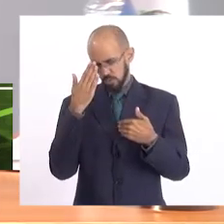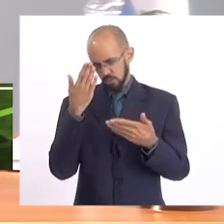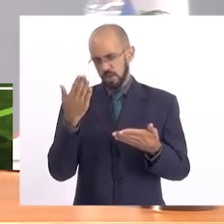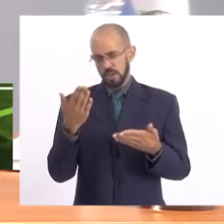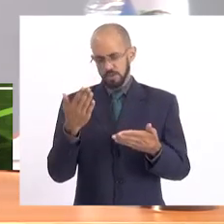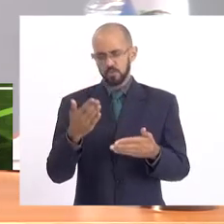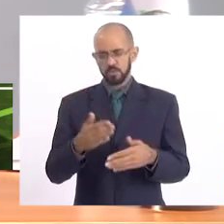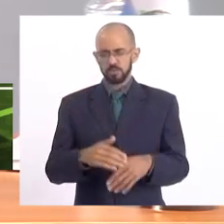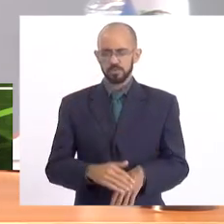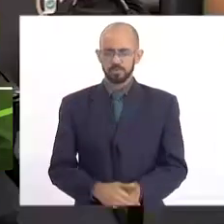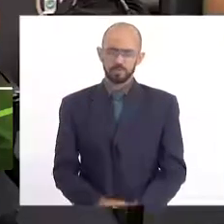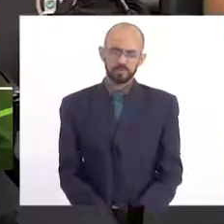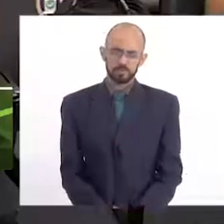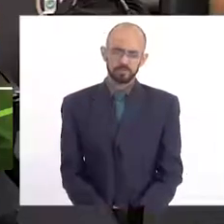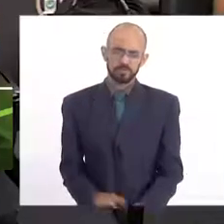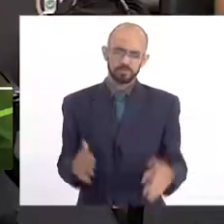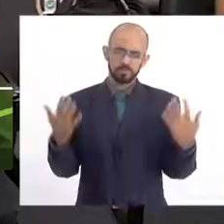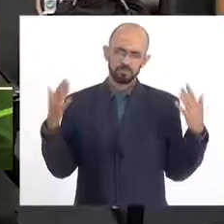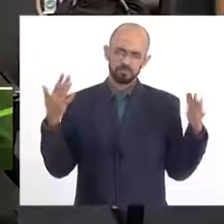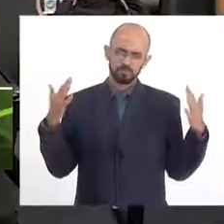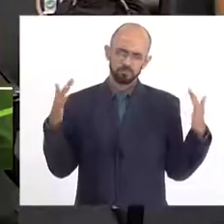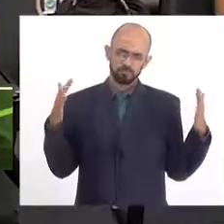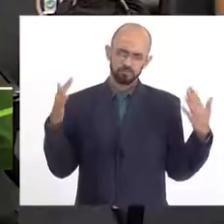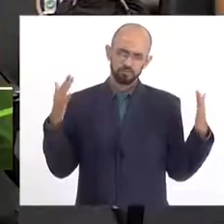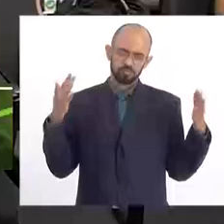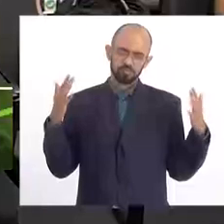Obrigado, diretor. Parabéns pelas palavras.